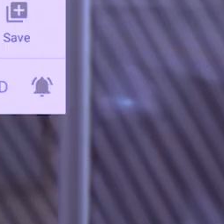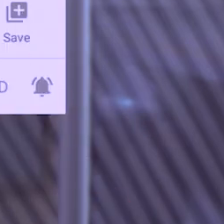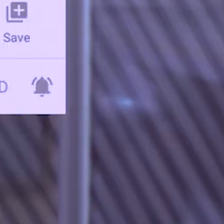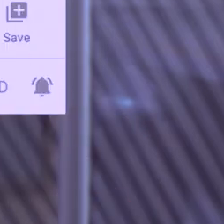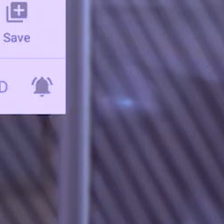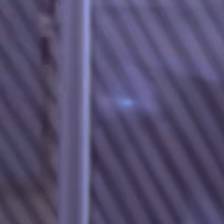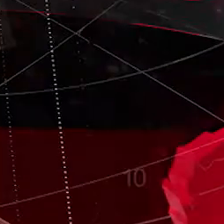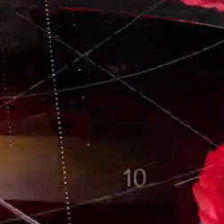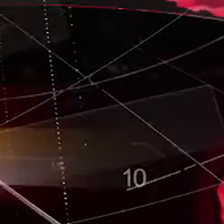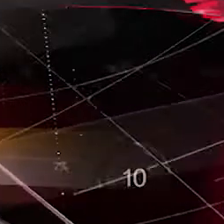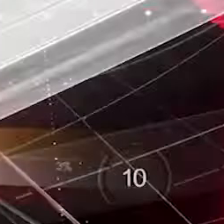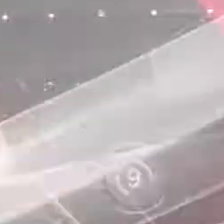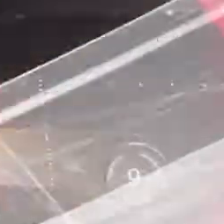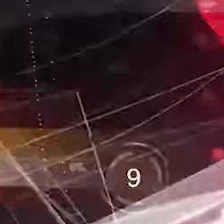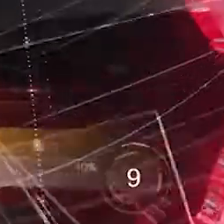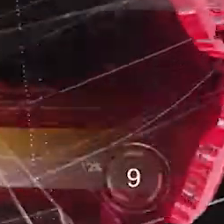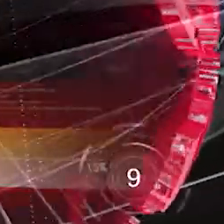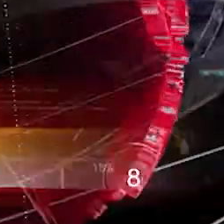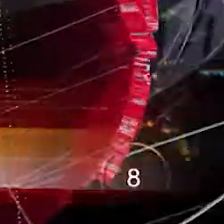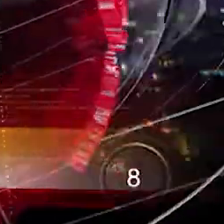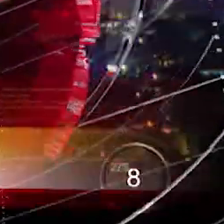more information.